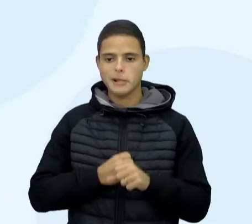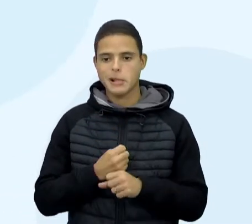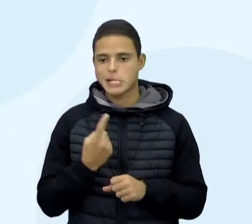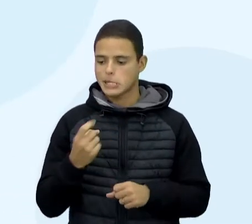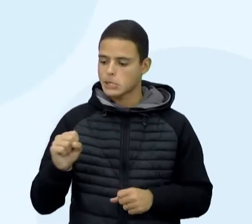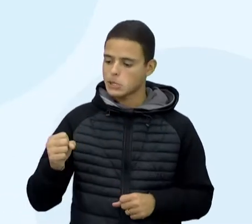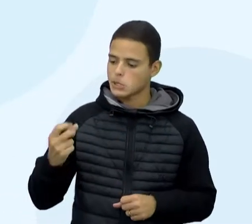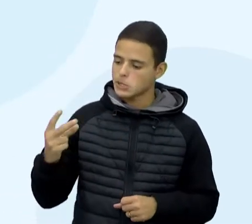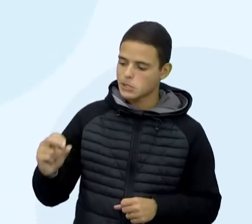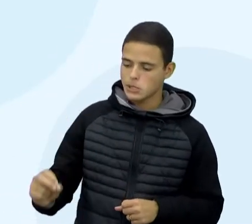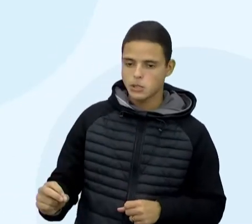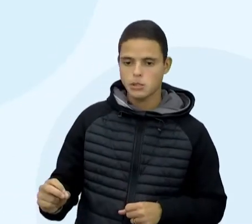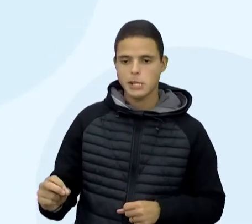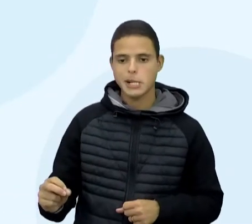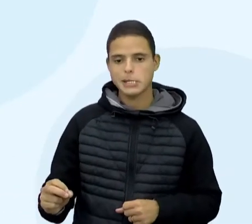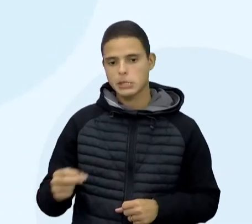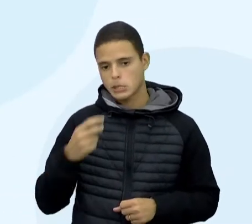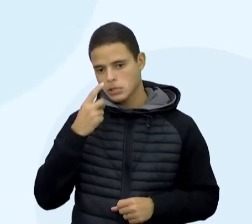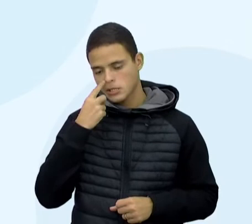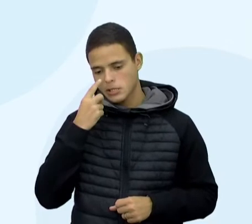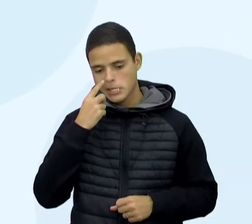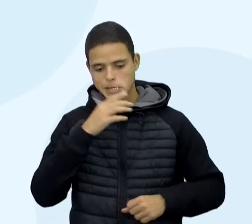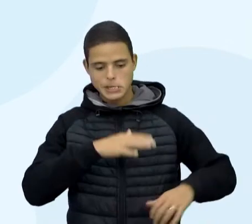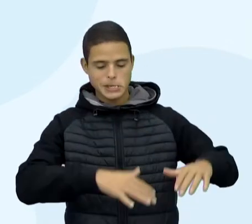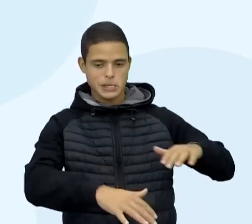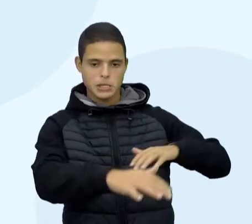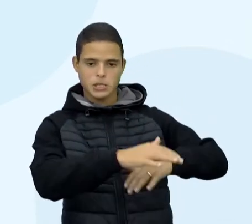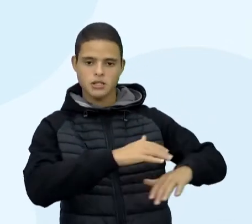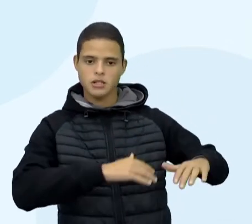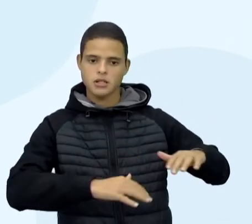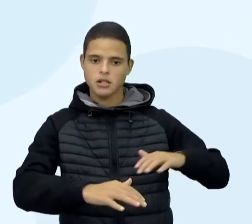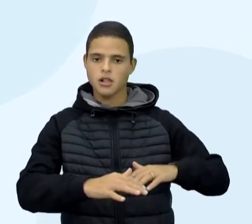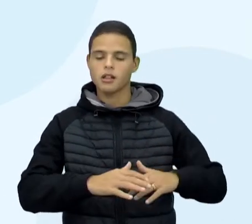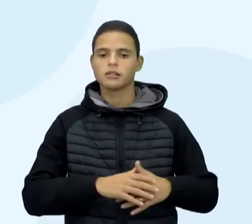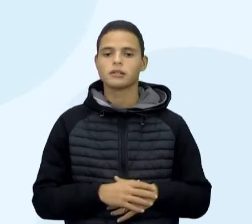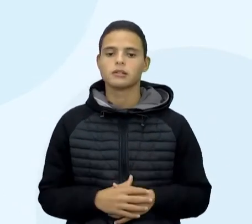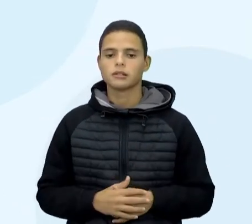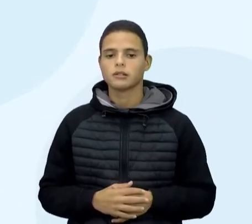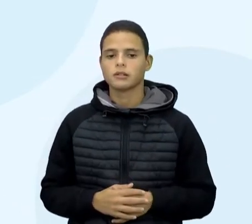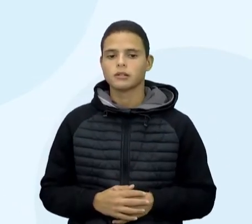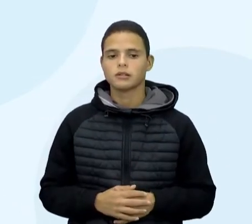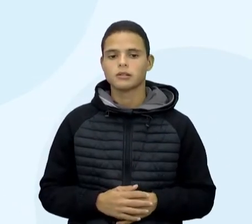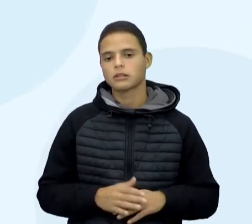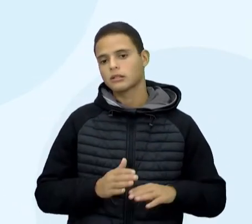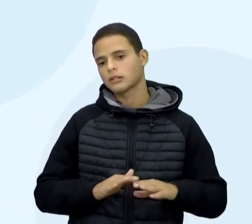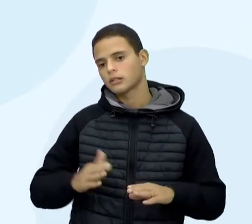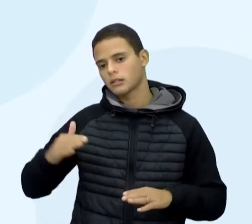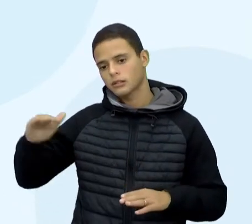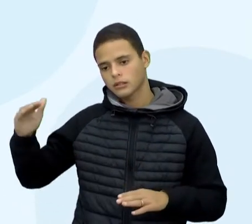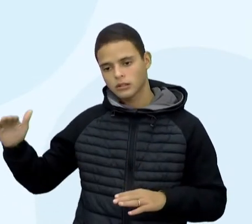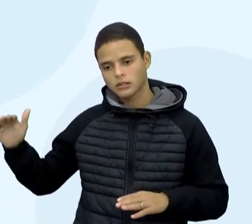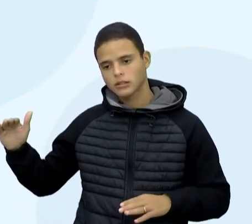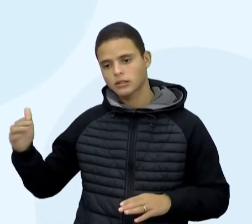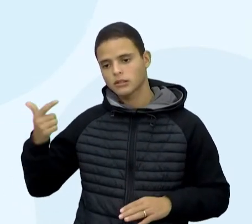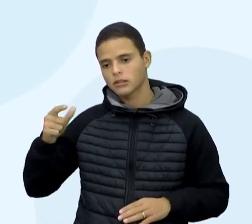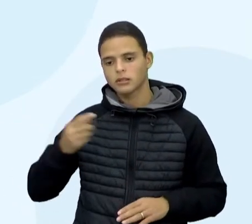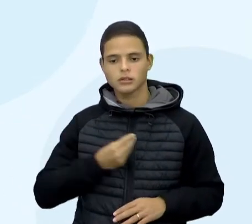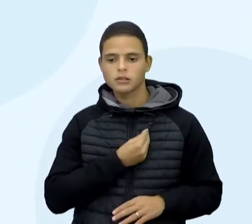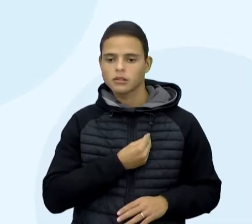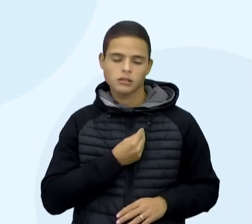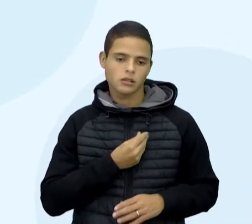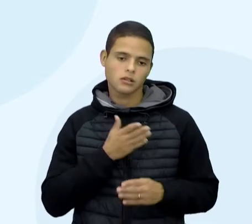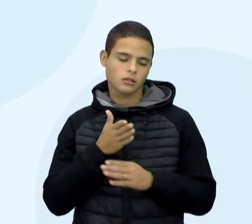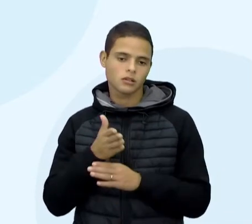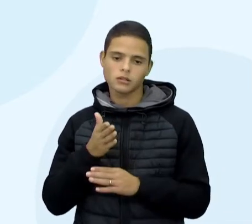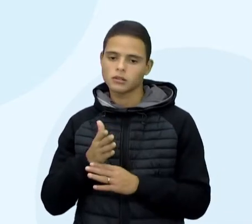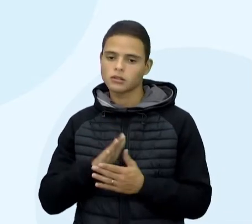agorinha, a gente só tinha ali uma região de morros onde a gente não tinha